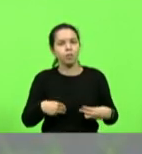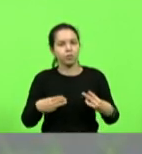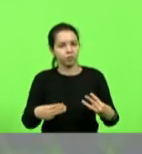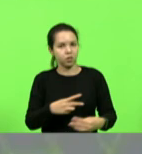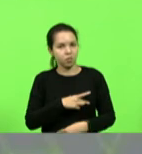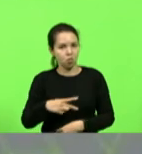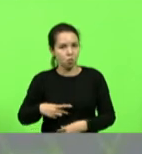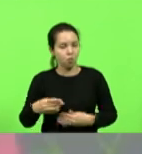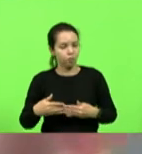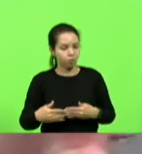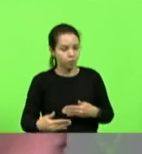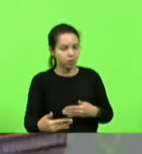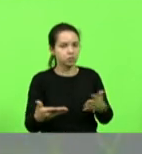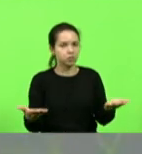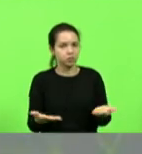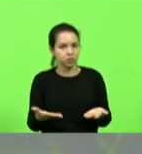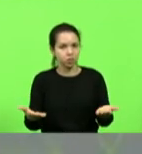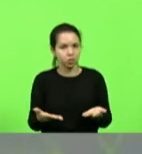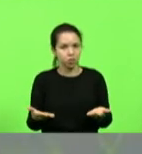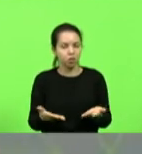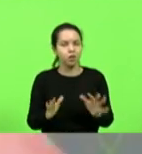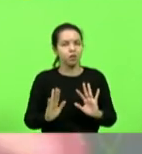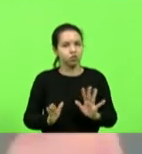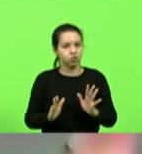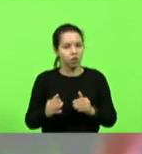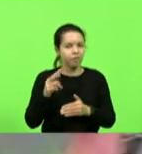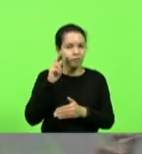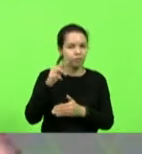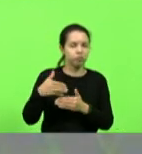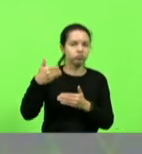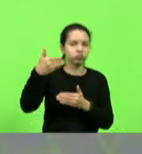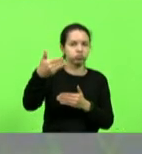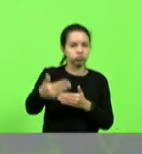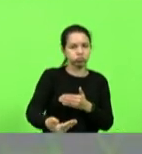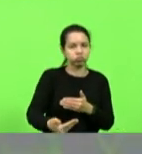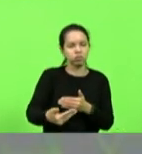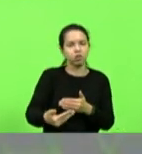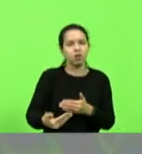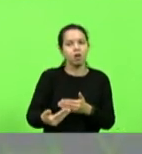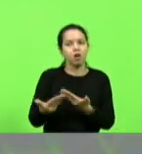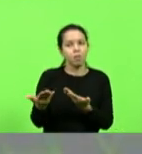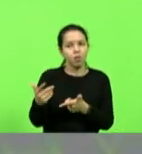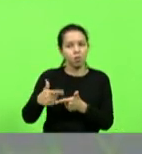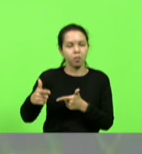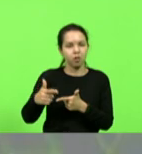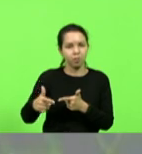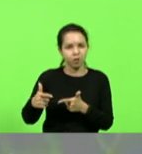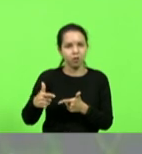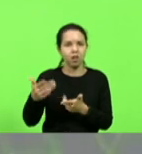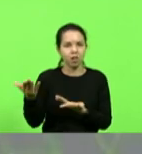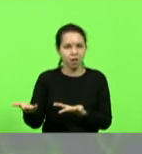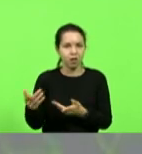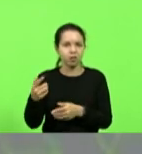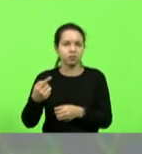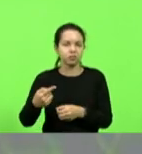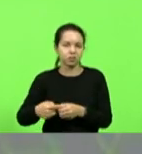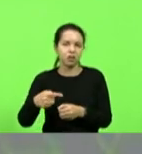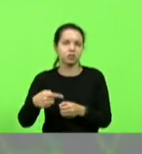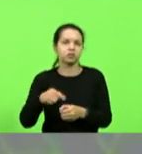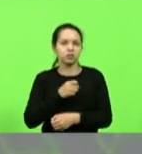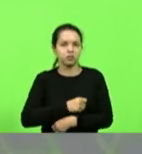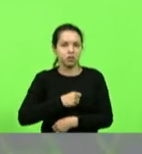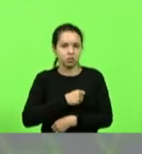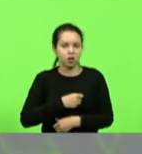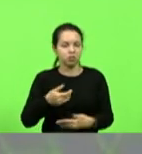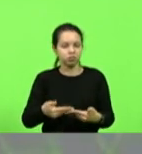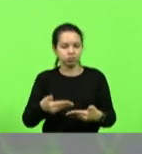iniciar agora, né? Já estávamos no nosso horizonte, mas isso, a situação de saudade certamente precipitou, né, esse nosso projeto. Nós